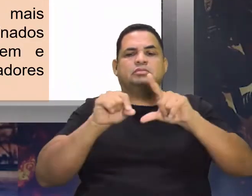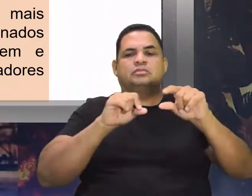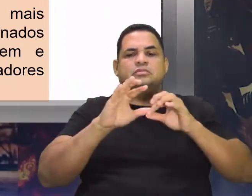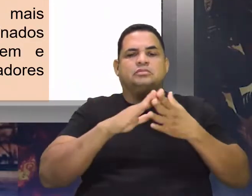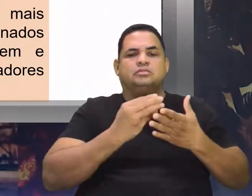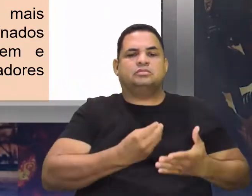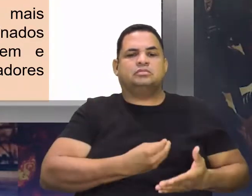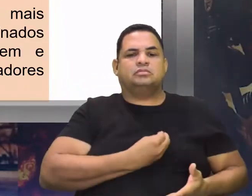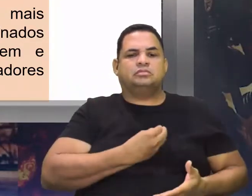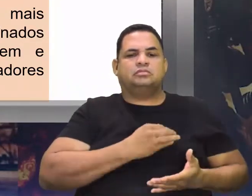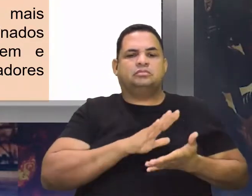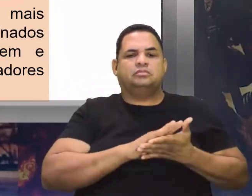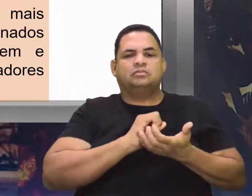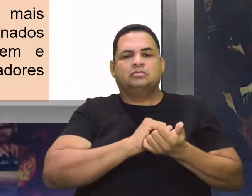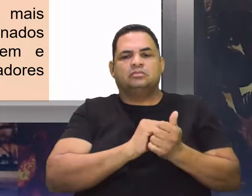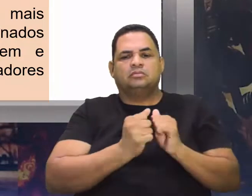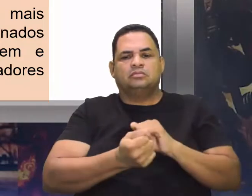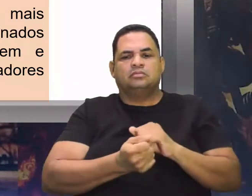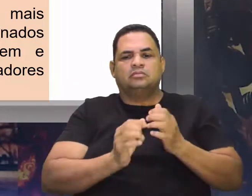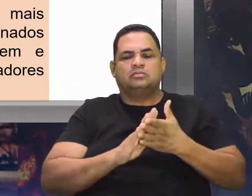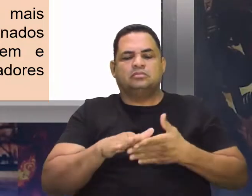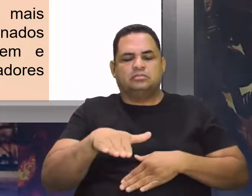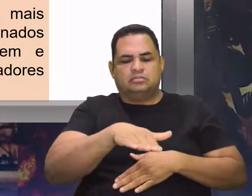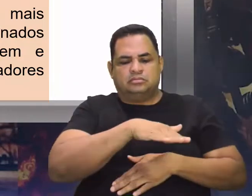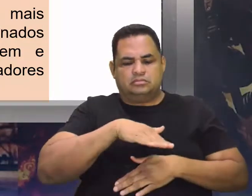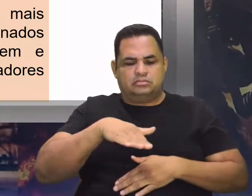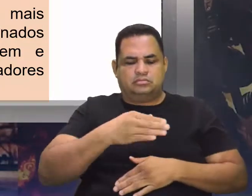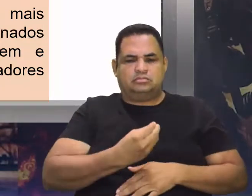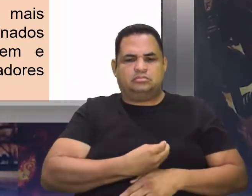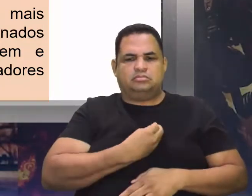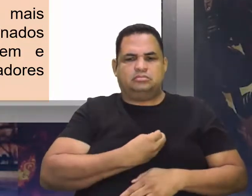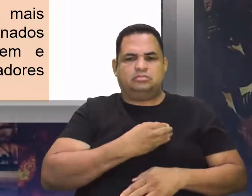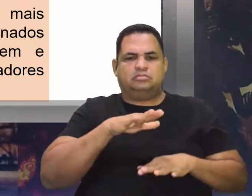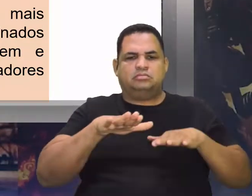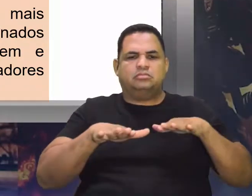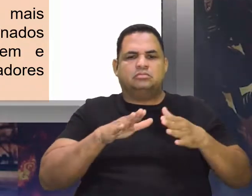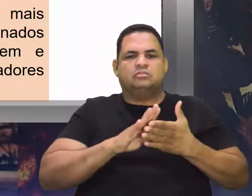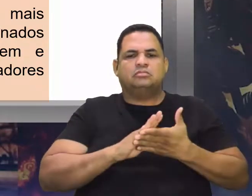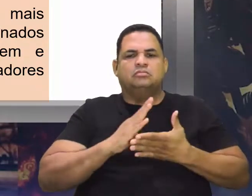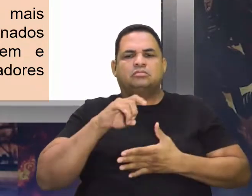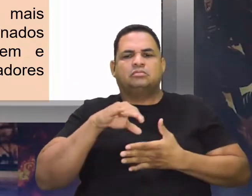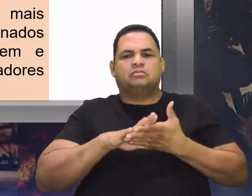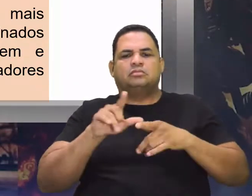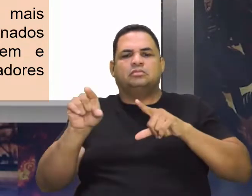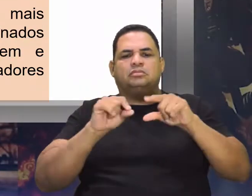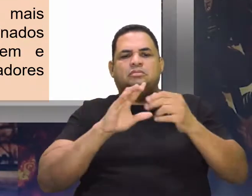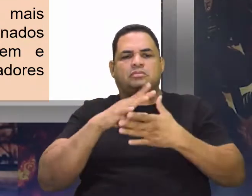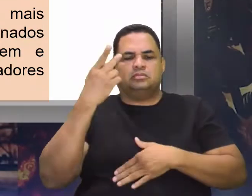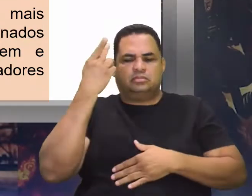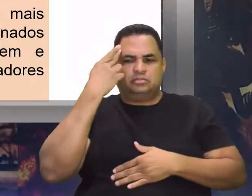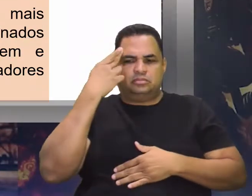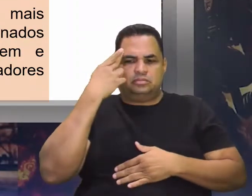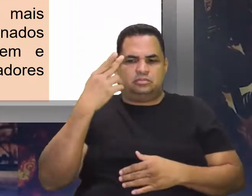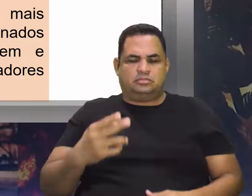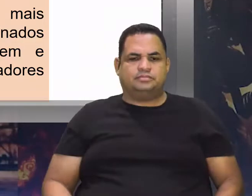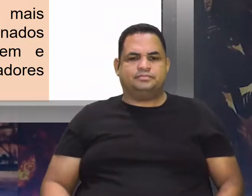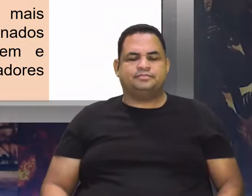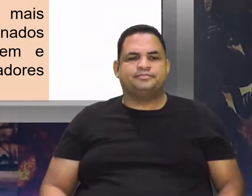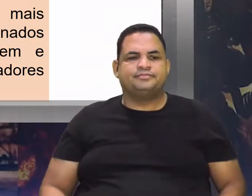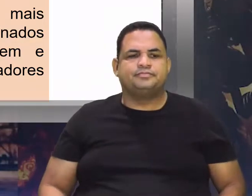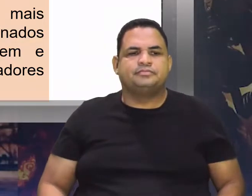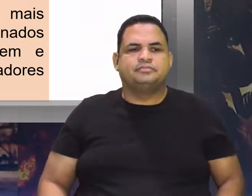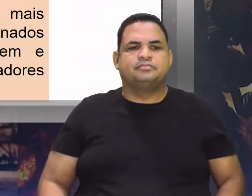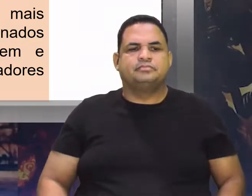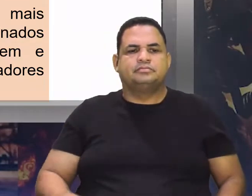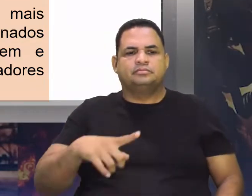os organismos mais adequados para habitar determinados lugares, e que o darwinismo chamou de seleção natural. Ele dizia o